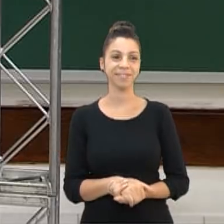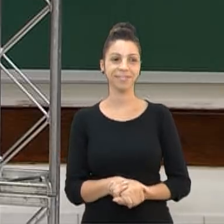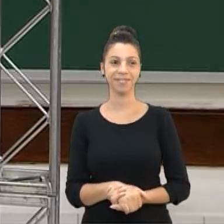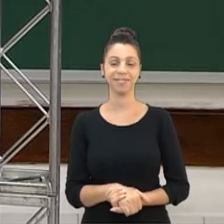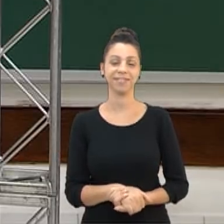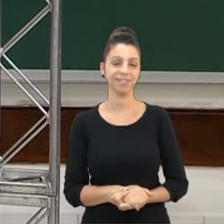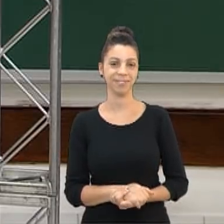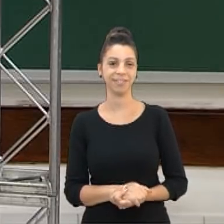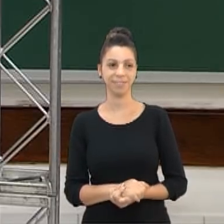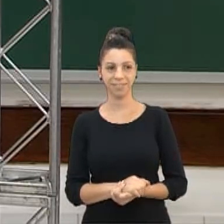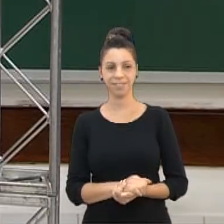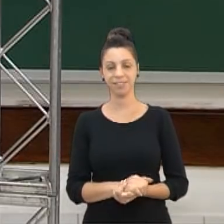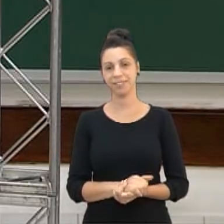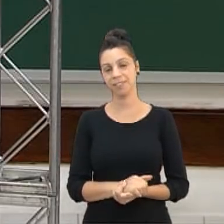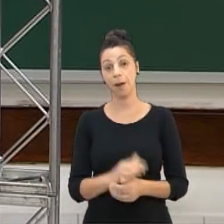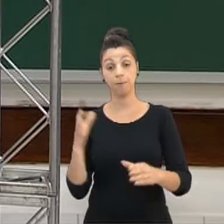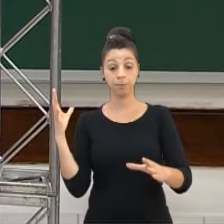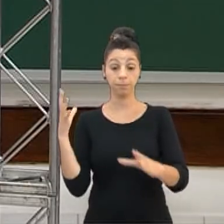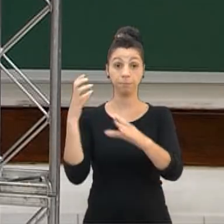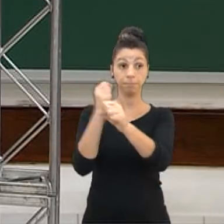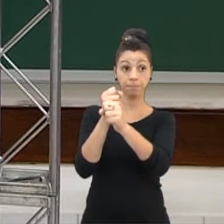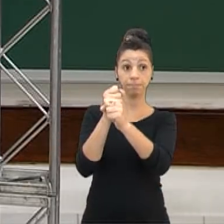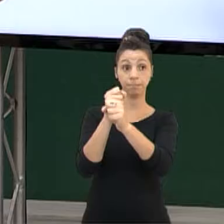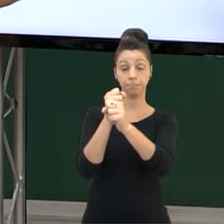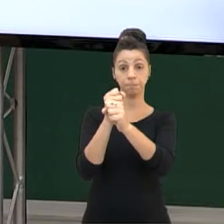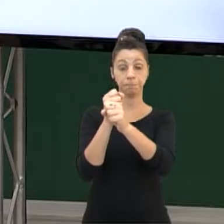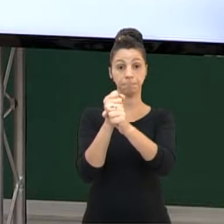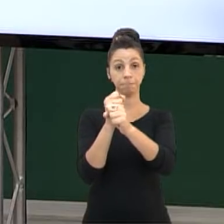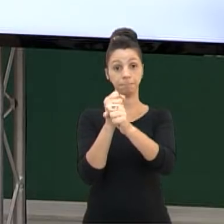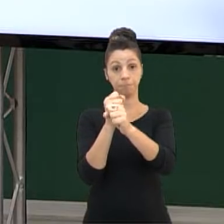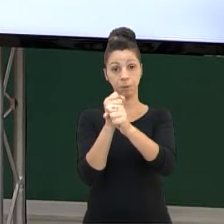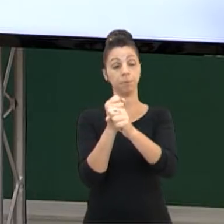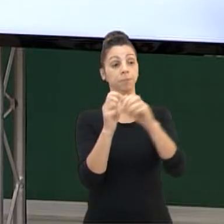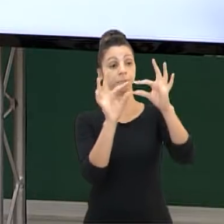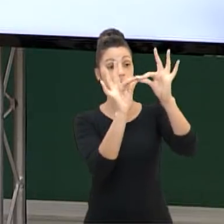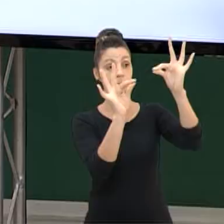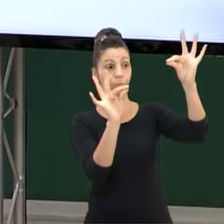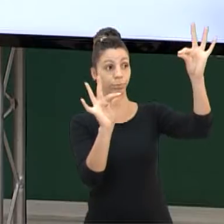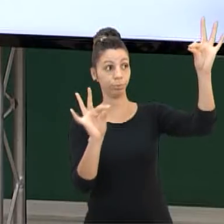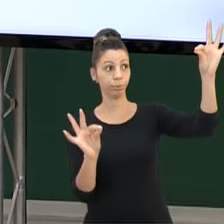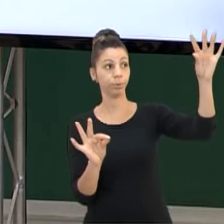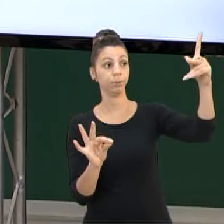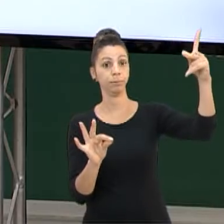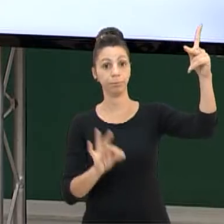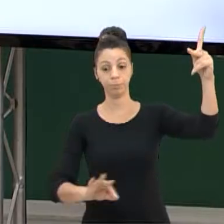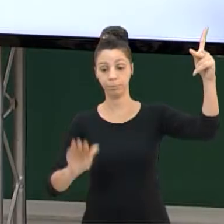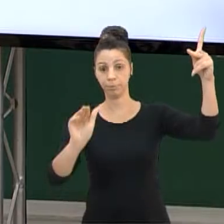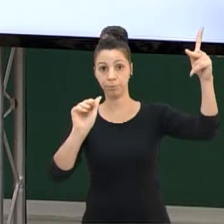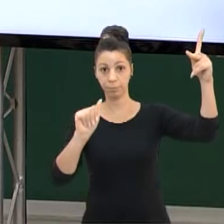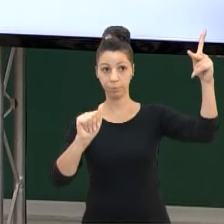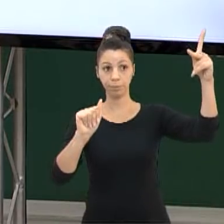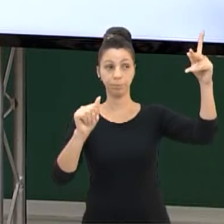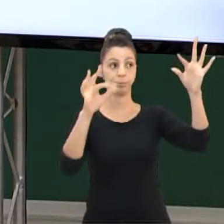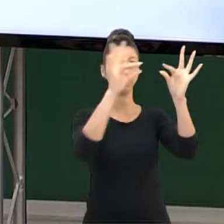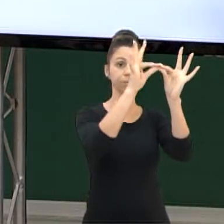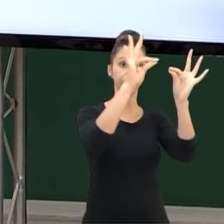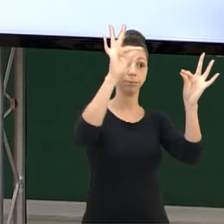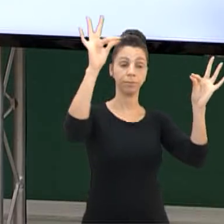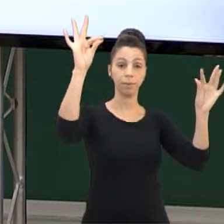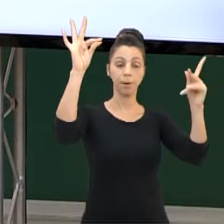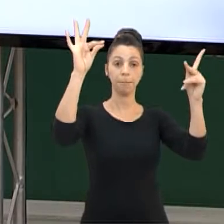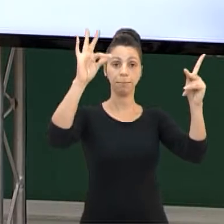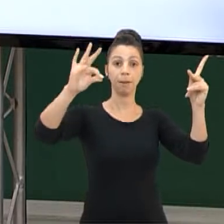lá. Então, eu vou somar o lado AP mais o lado BP